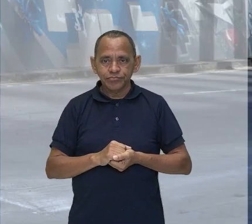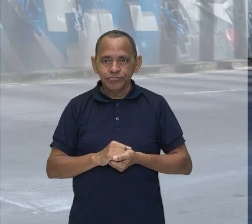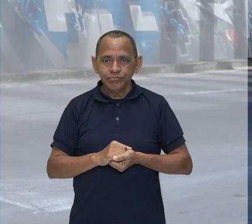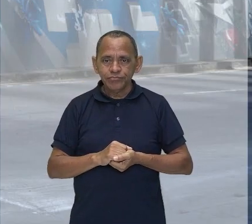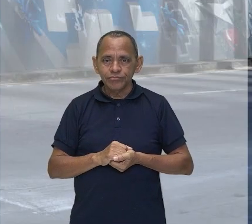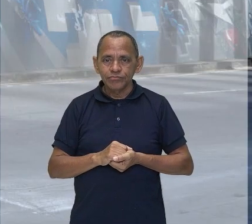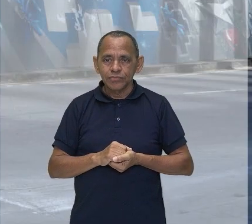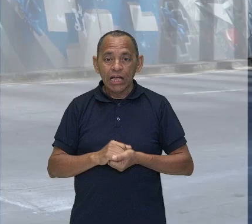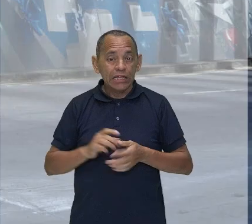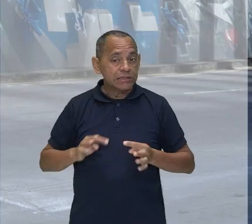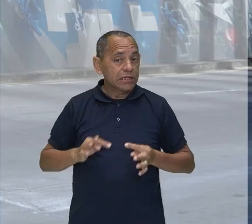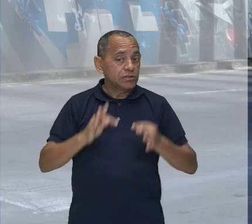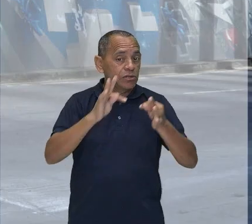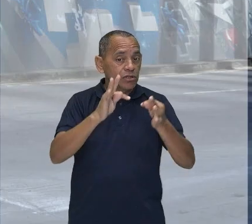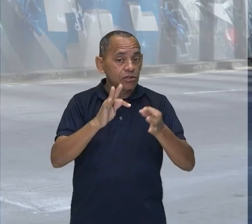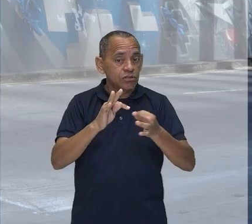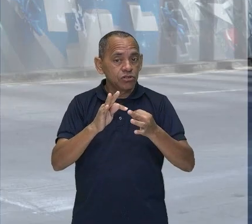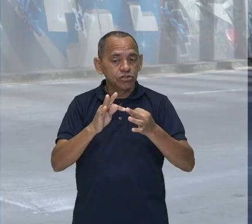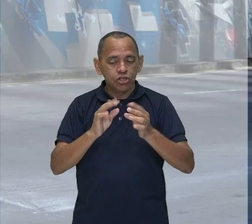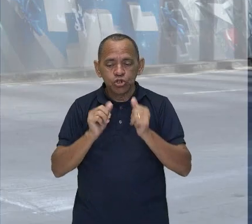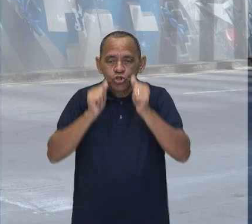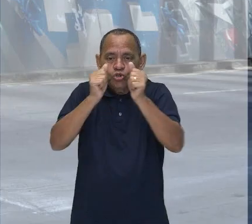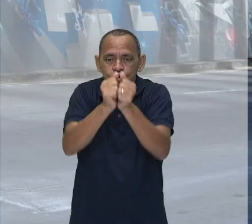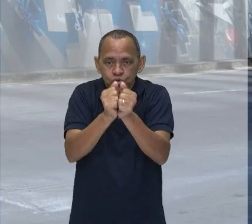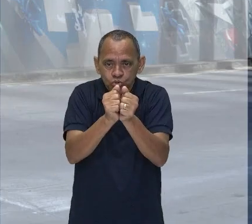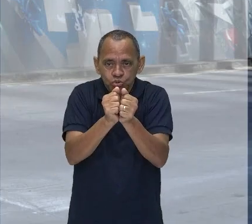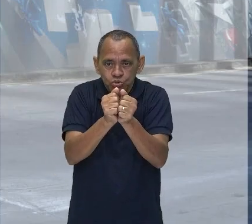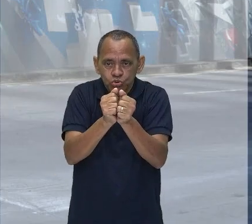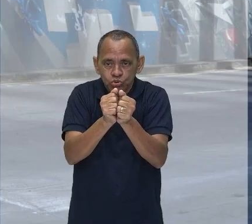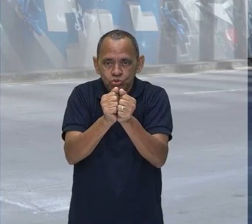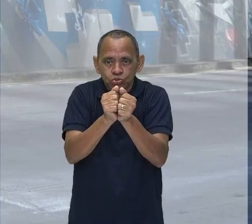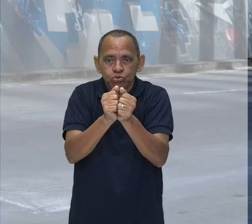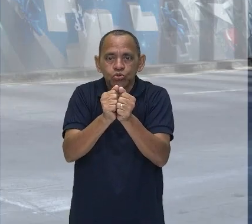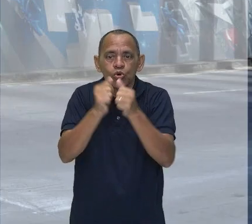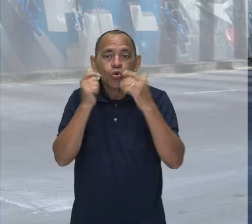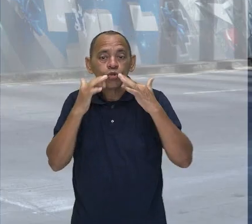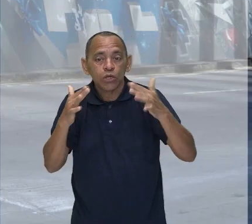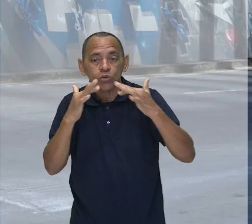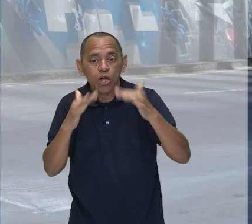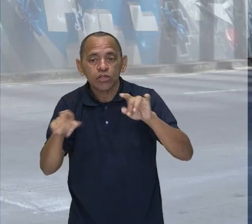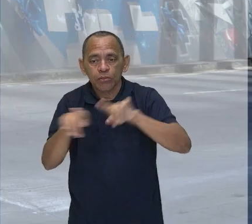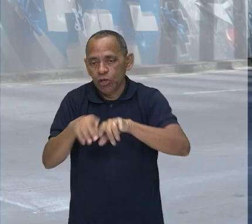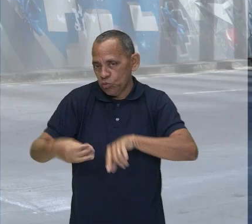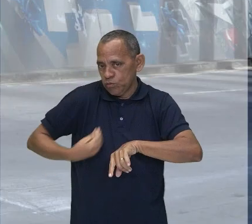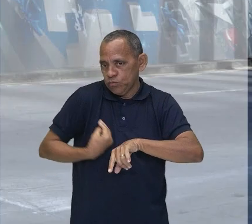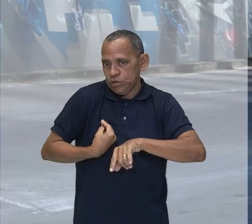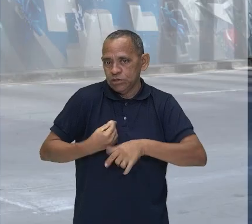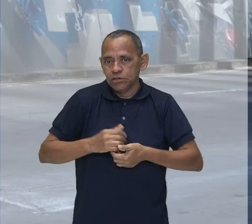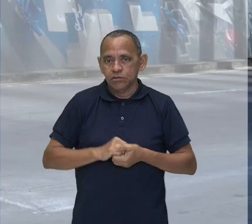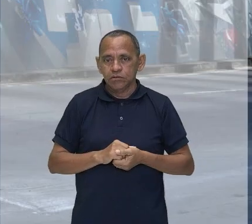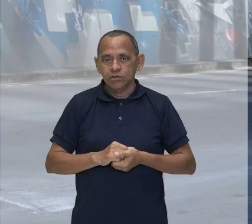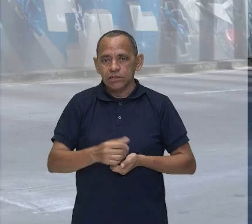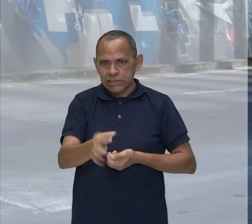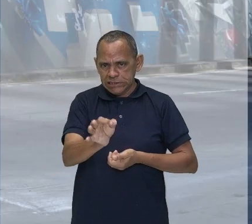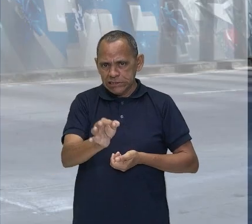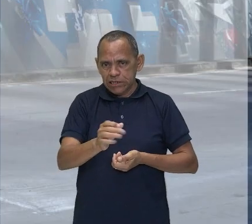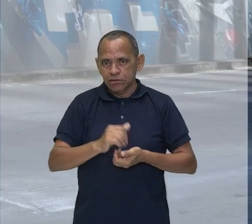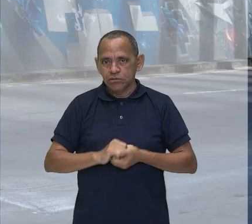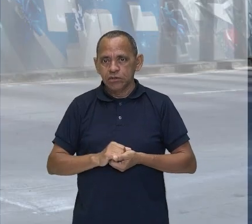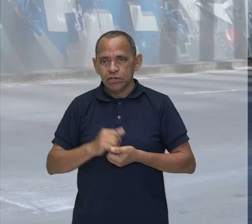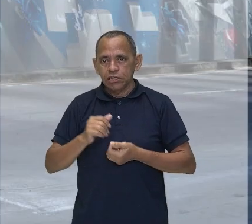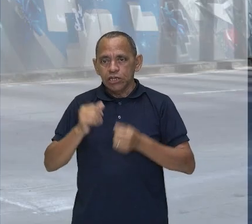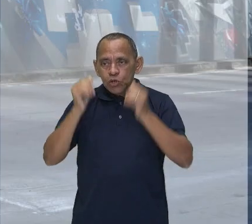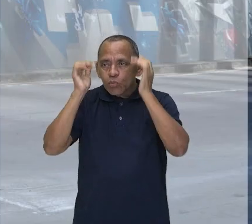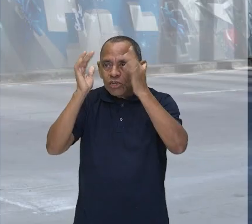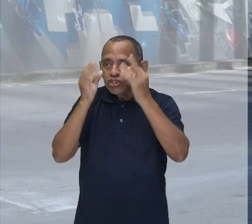a tecnologia anda de mãos dadas com o que é natural, com a vida, certo? Imagina se a gente não cuidar.